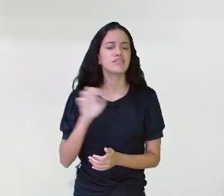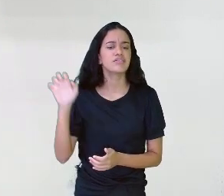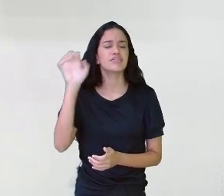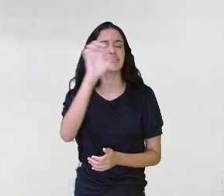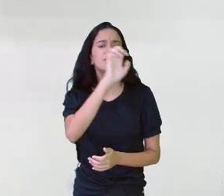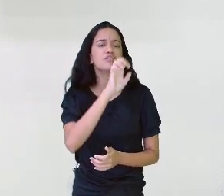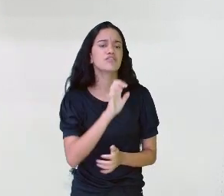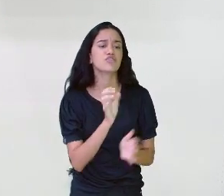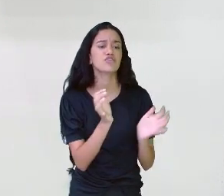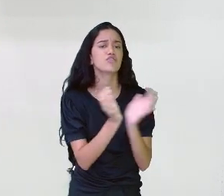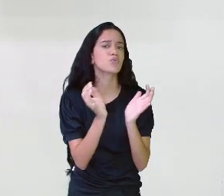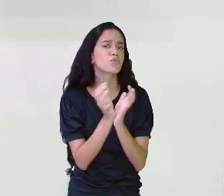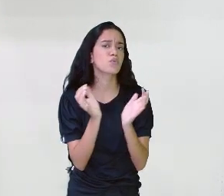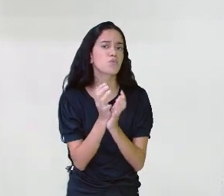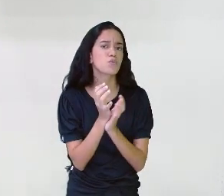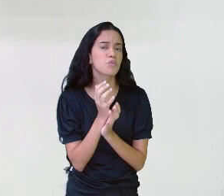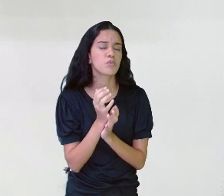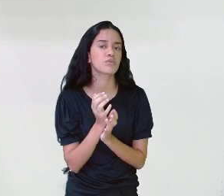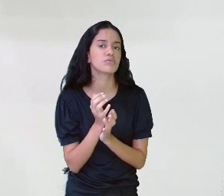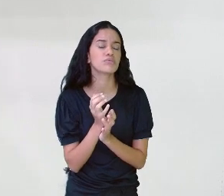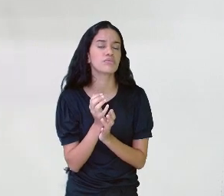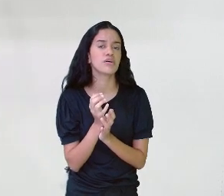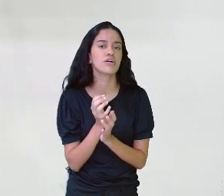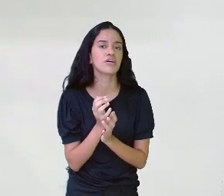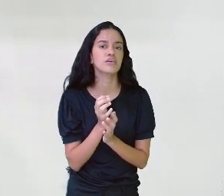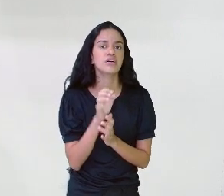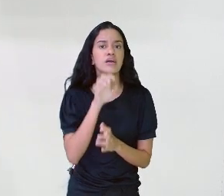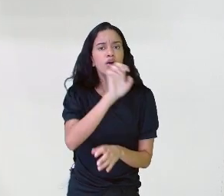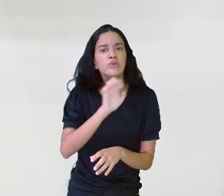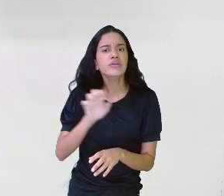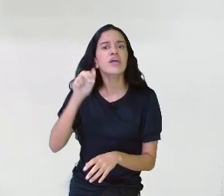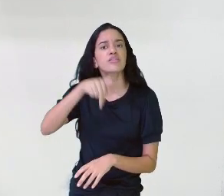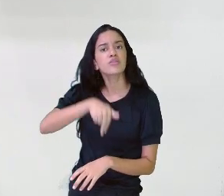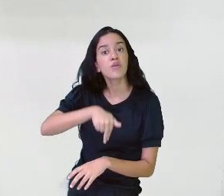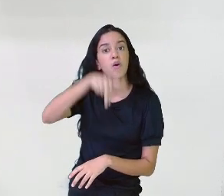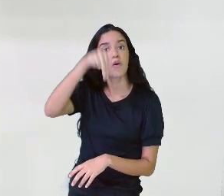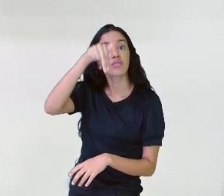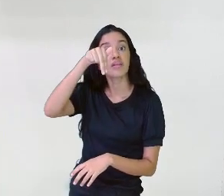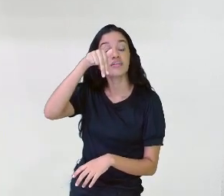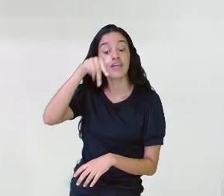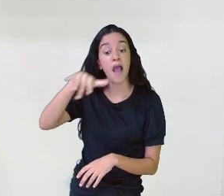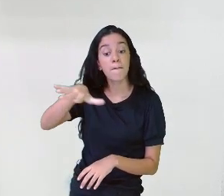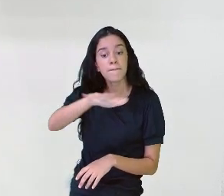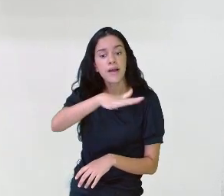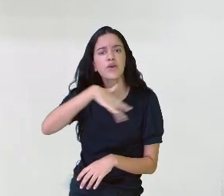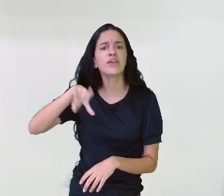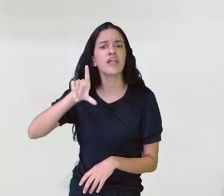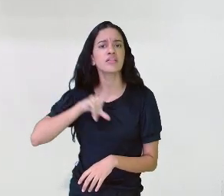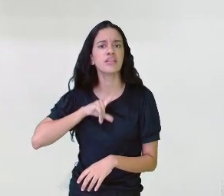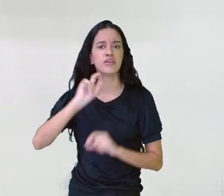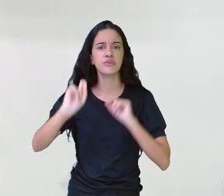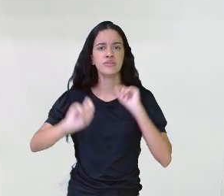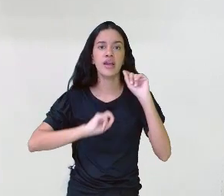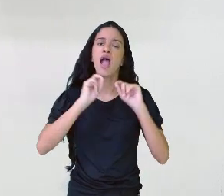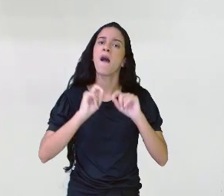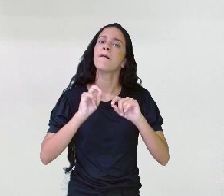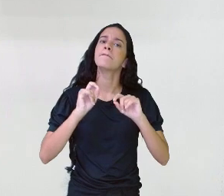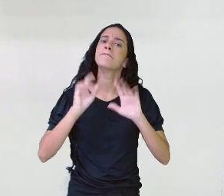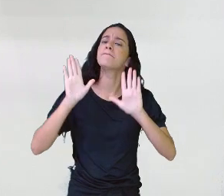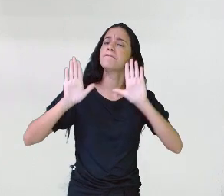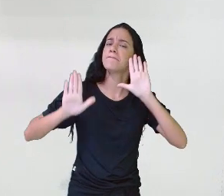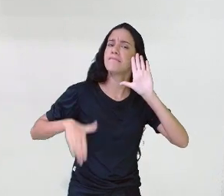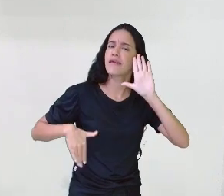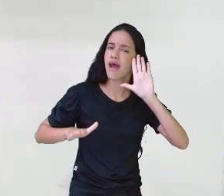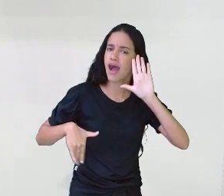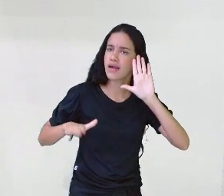têm em comum? Nos estados do Nordeste, a maioria tem o quê? Praia.